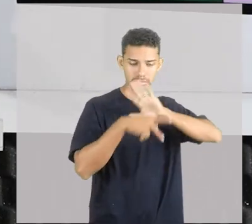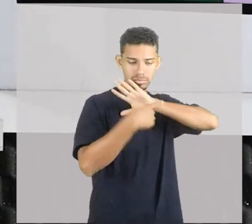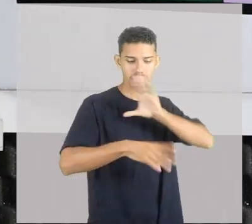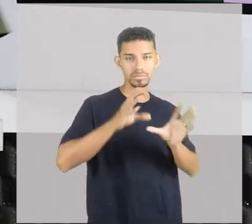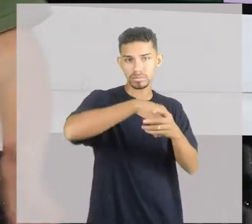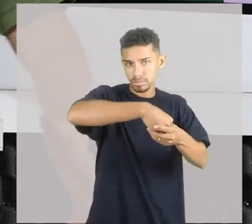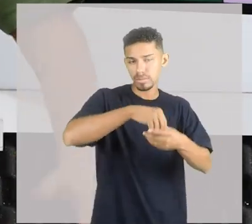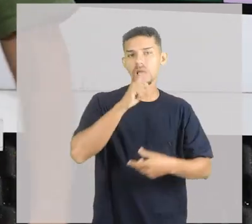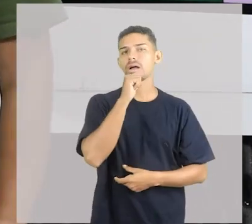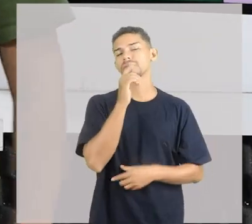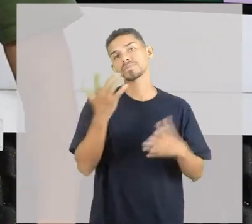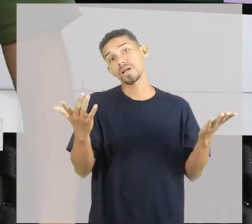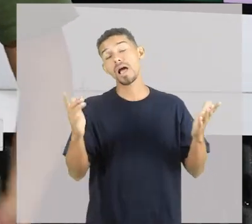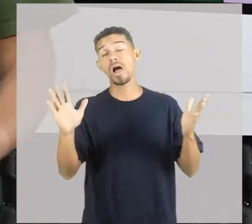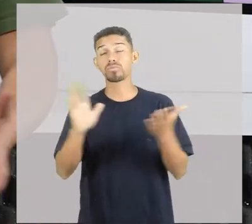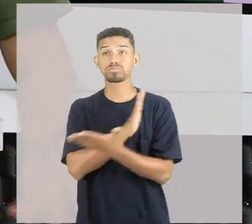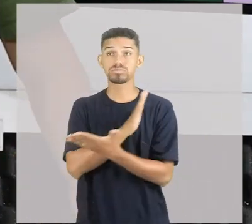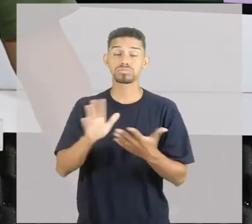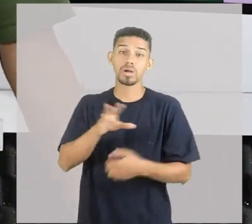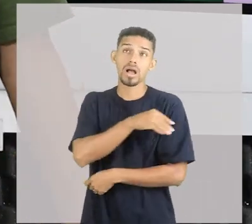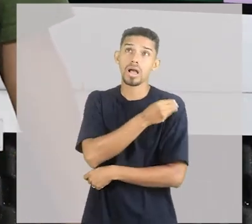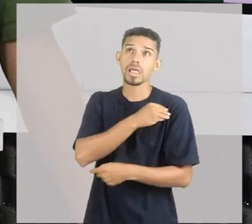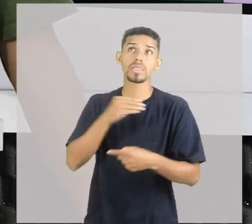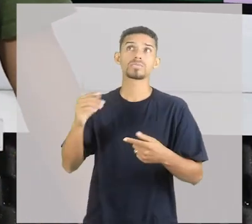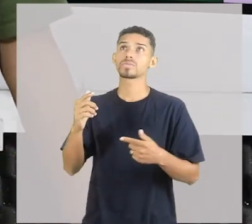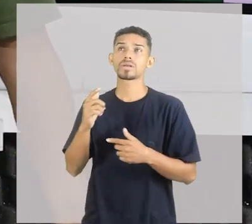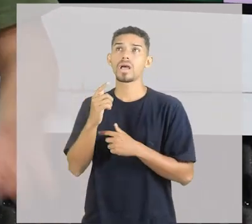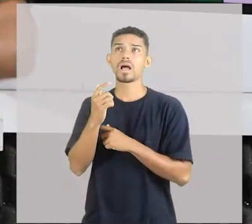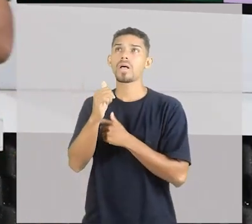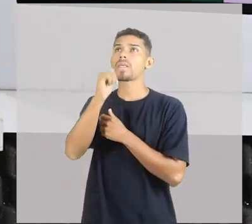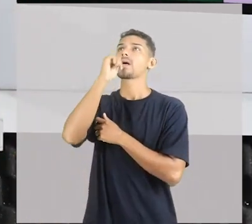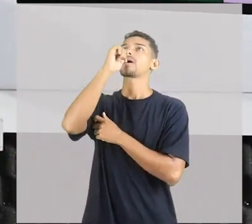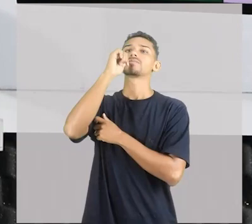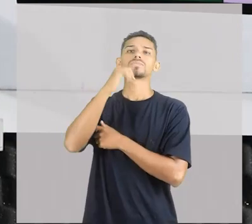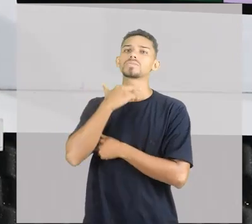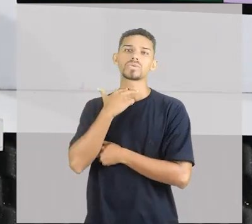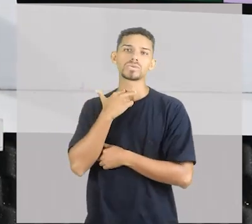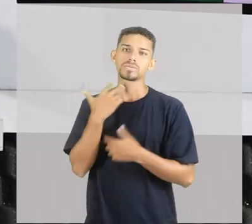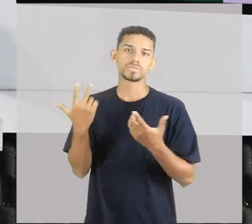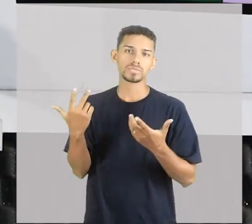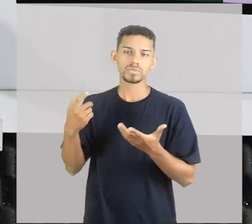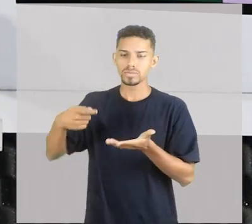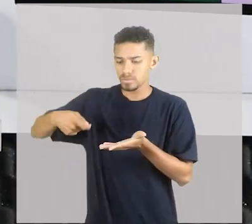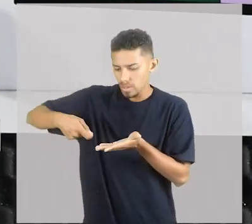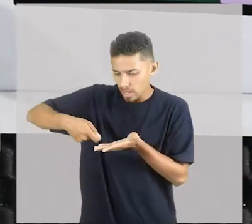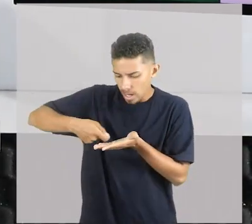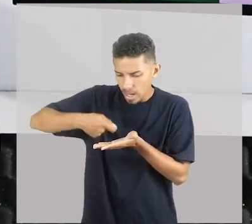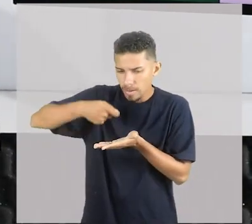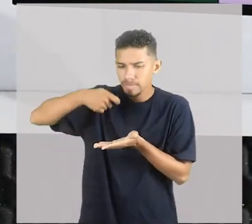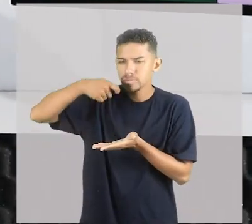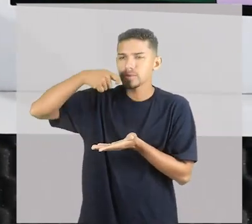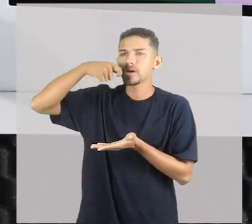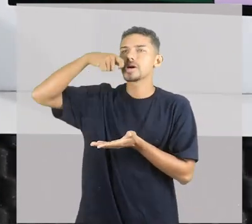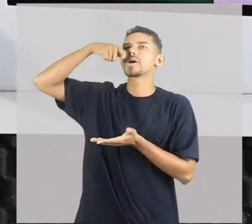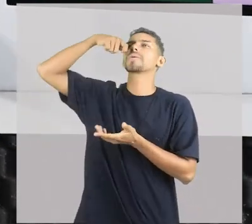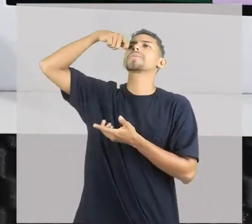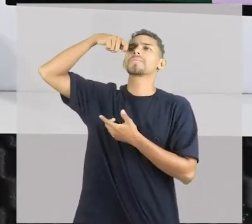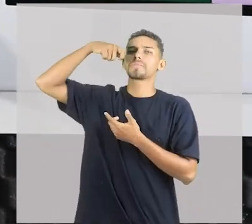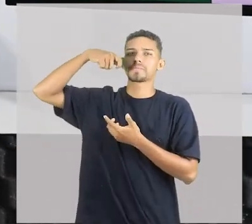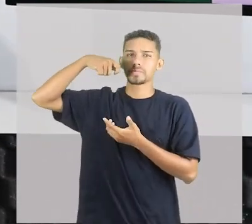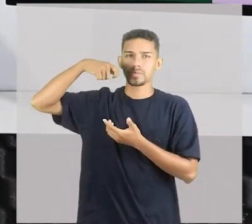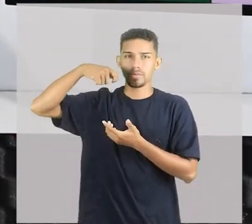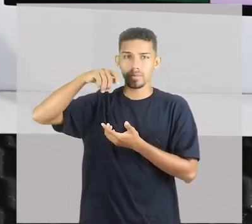tem álcool que você não pode beber. Metanol. Uma colher de metanol pode te deixar cego. Um pouco mais pode acabar fazendo você